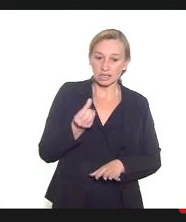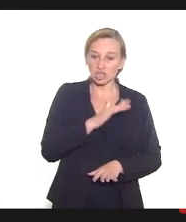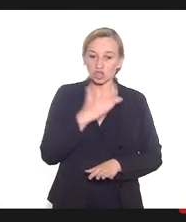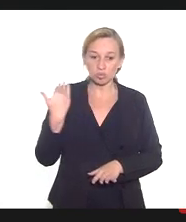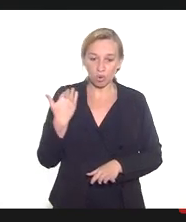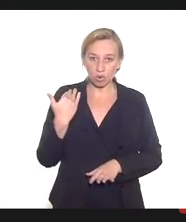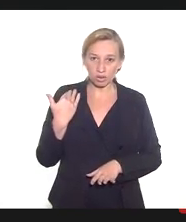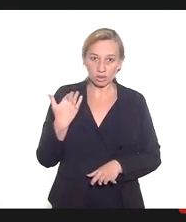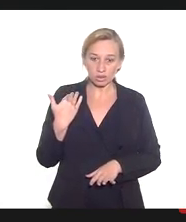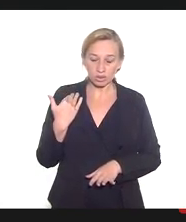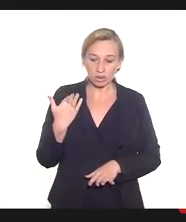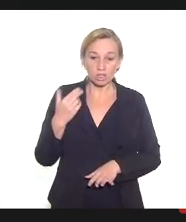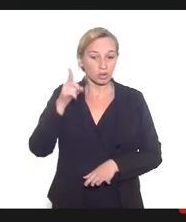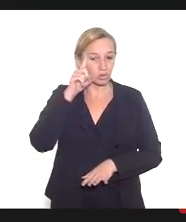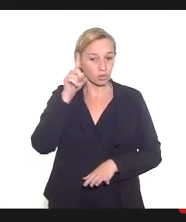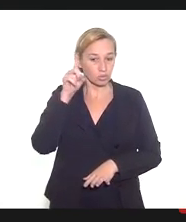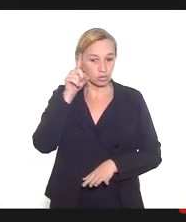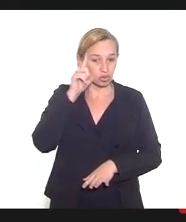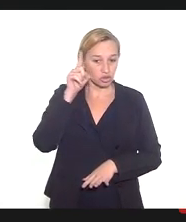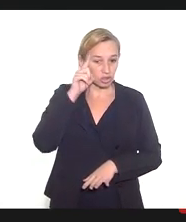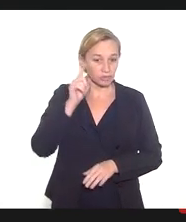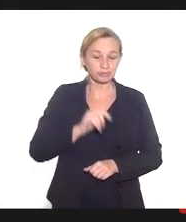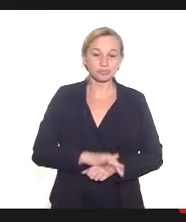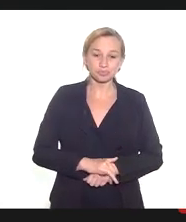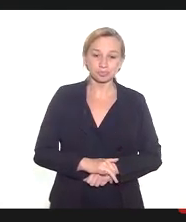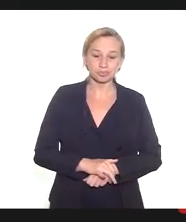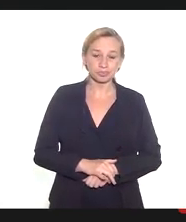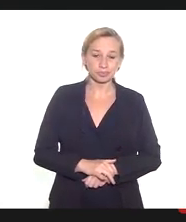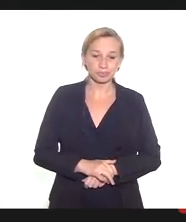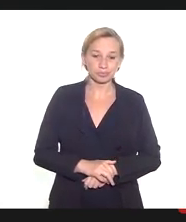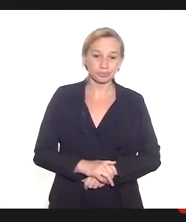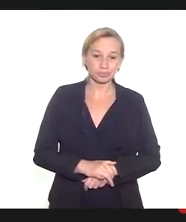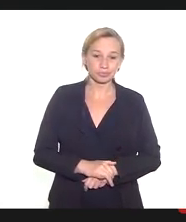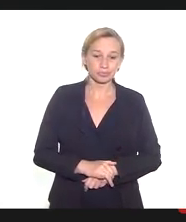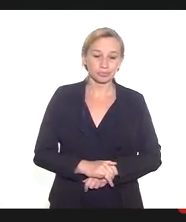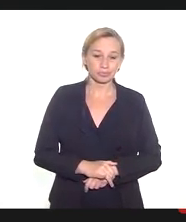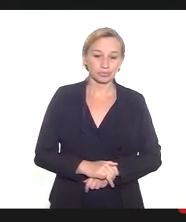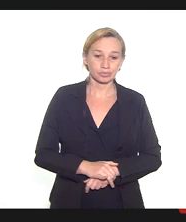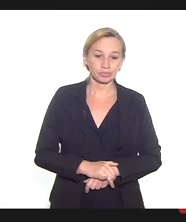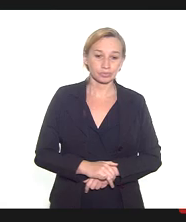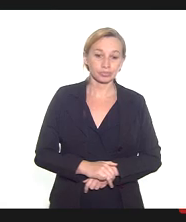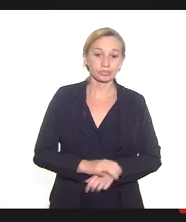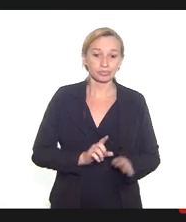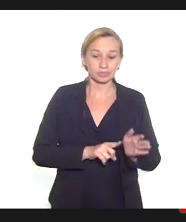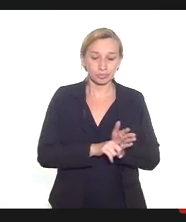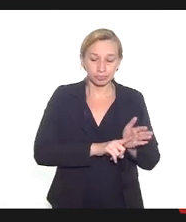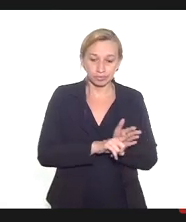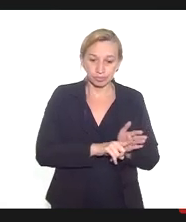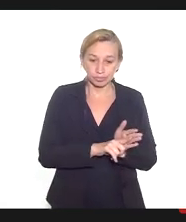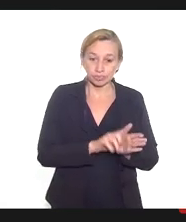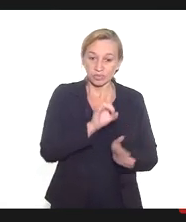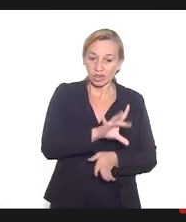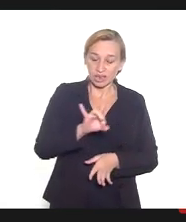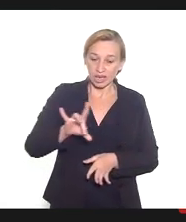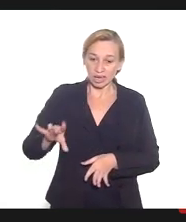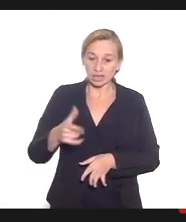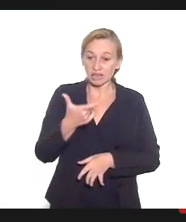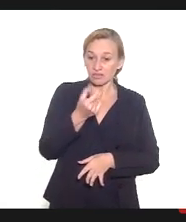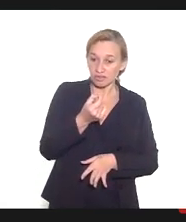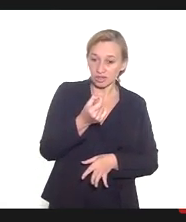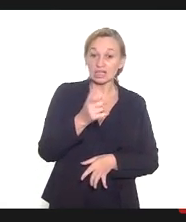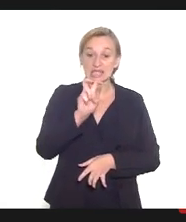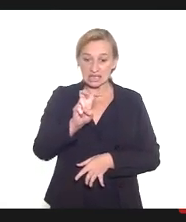mortes maternas por dia bom e o que persiste aqui uma de cada um link